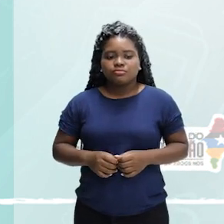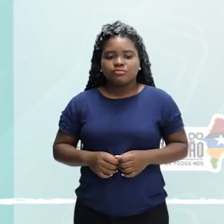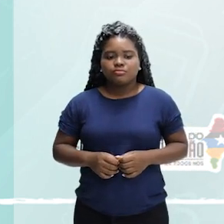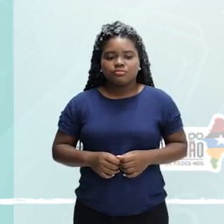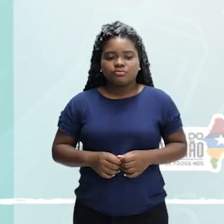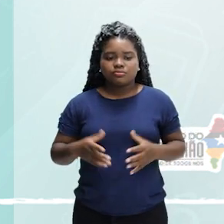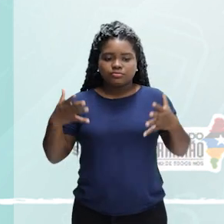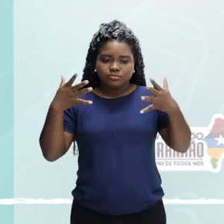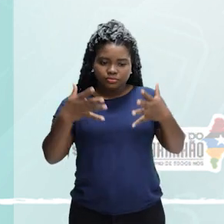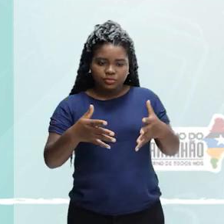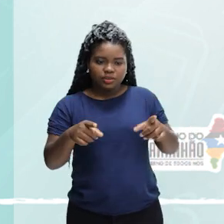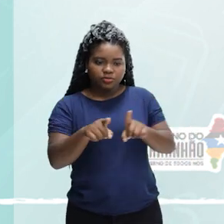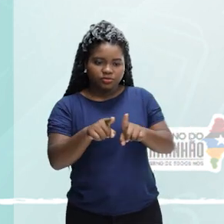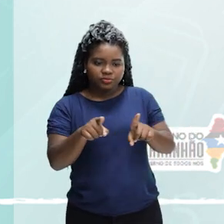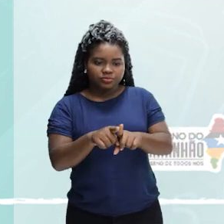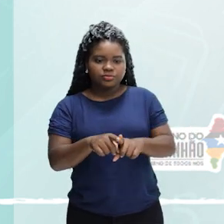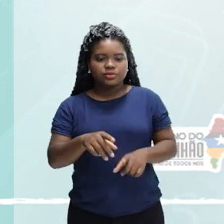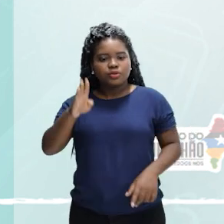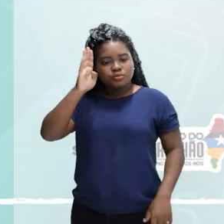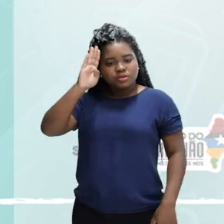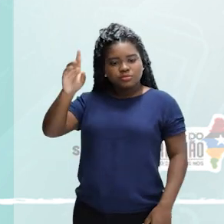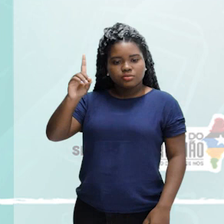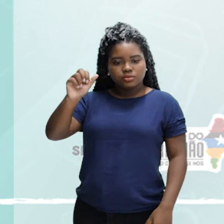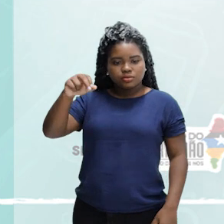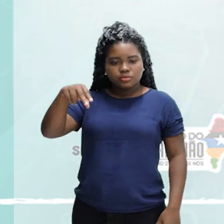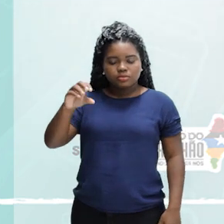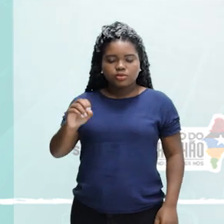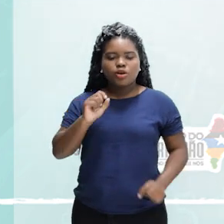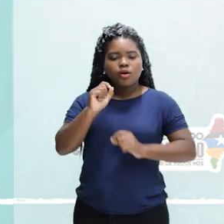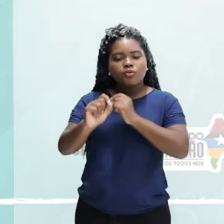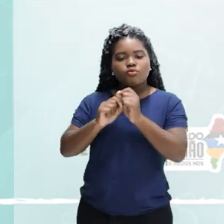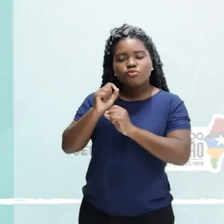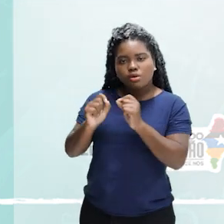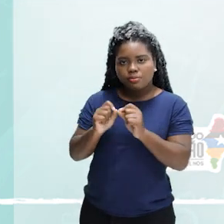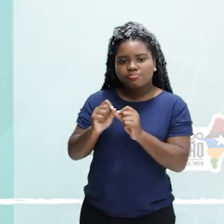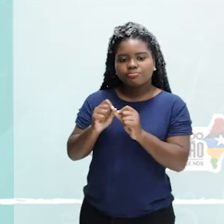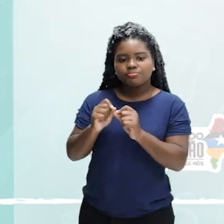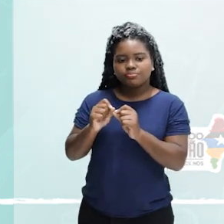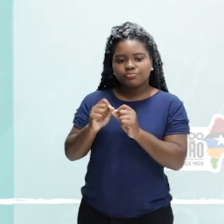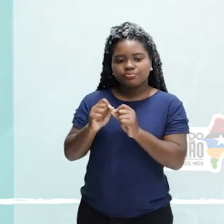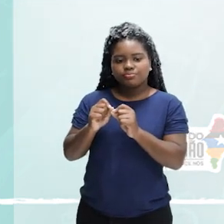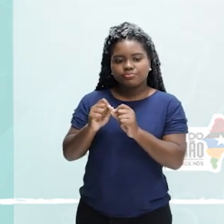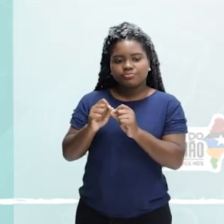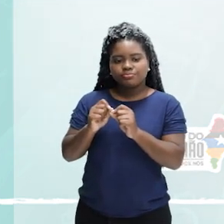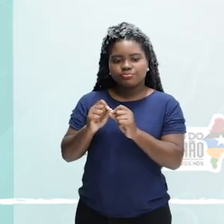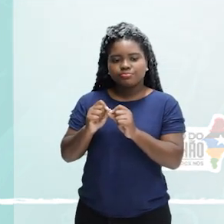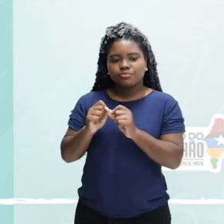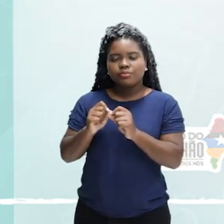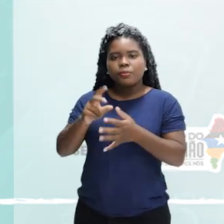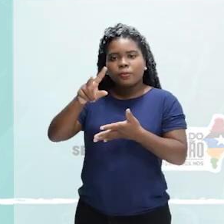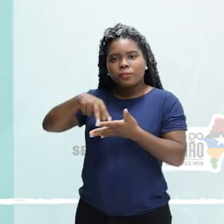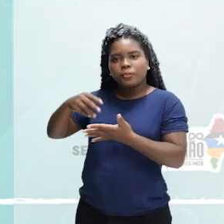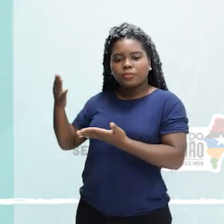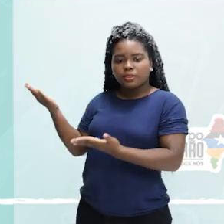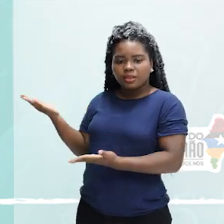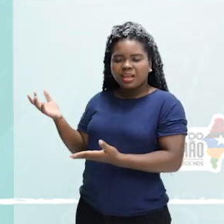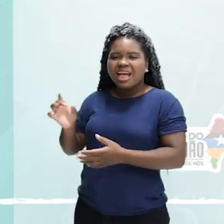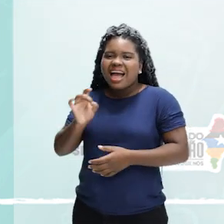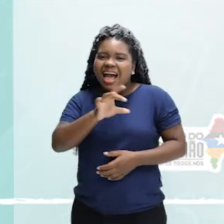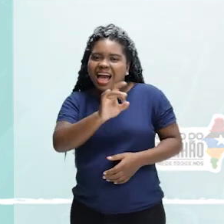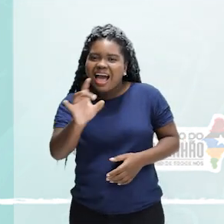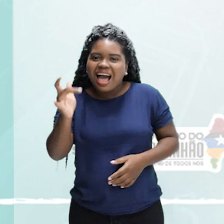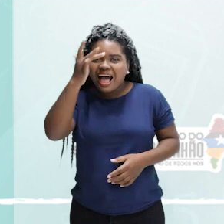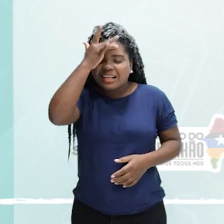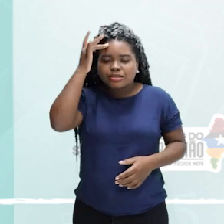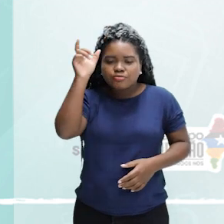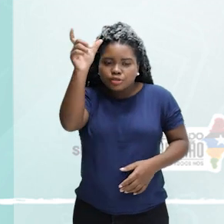Mill, no chamado princípio do dano. Olha só que interessante. O que é o princípio do dano? Segundo Mill, cada indivíduo, cada pessoa,